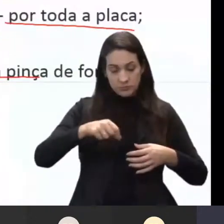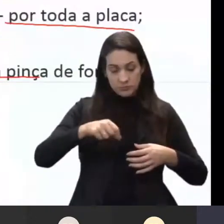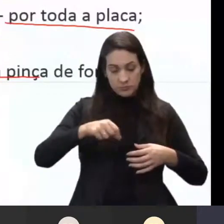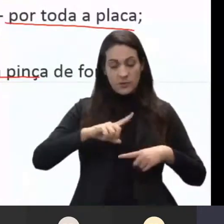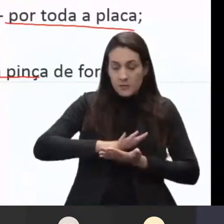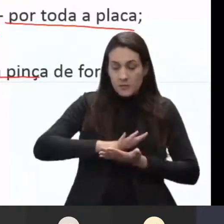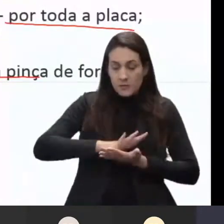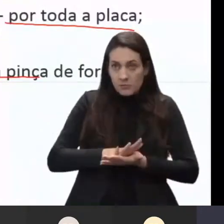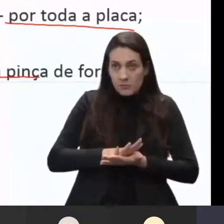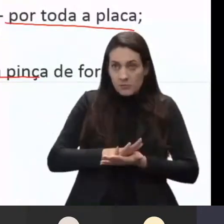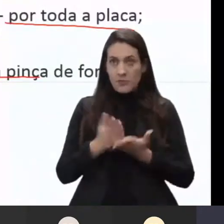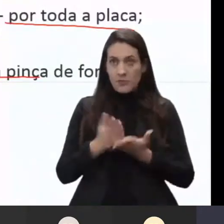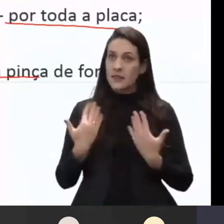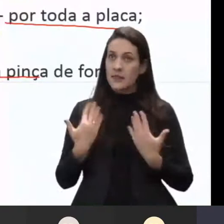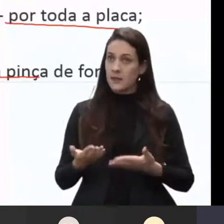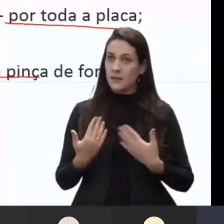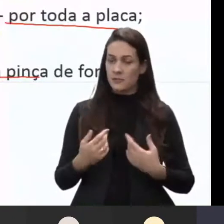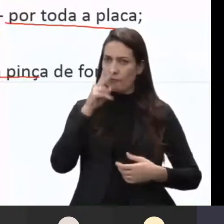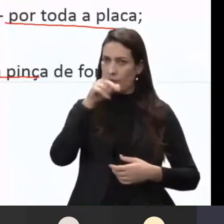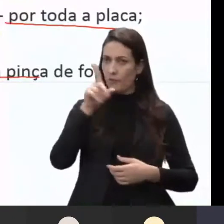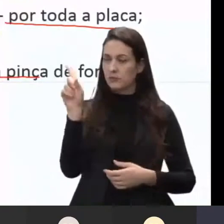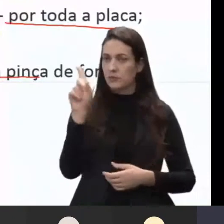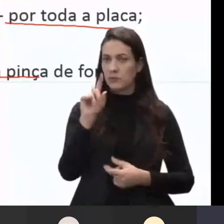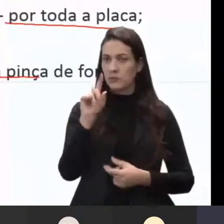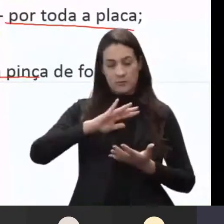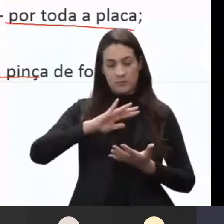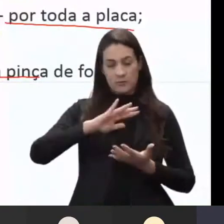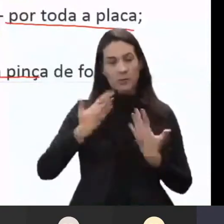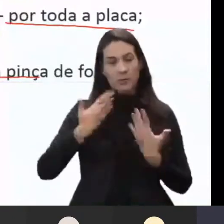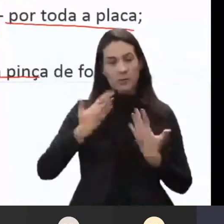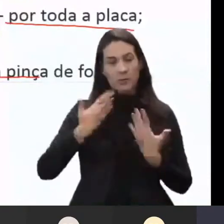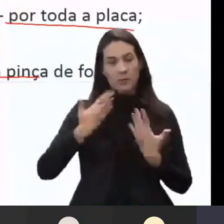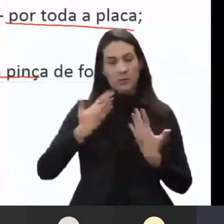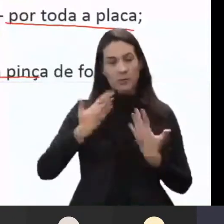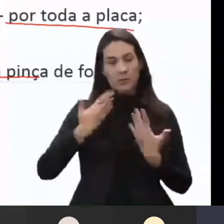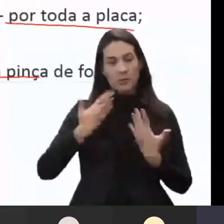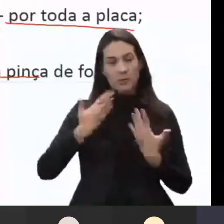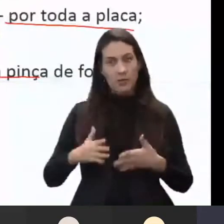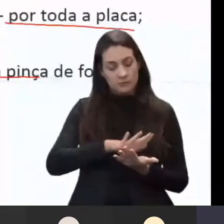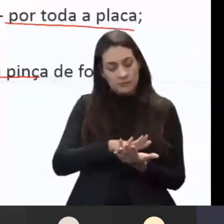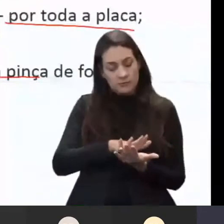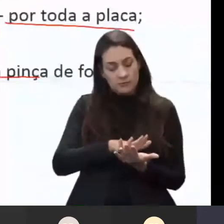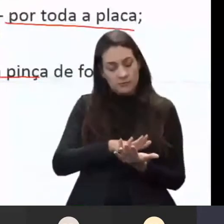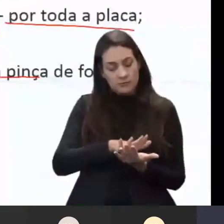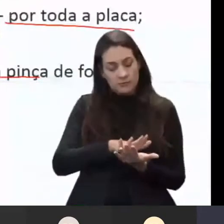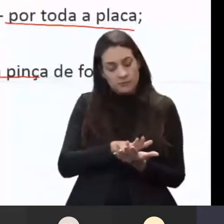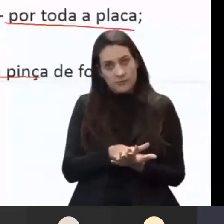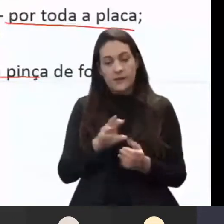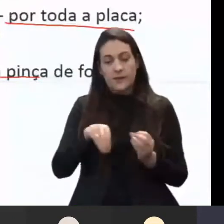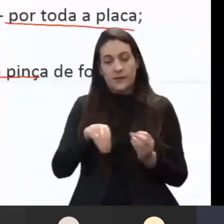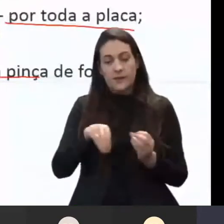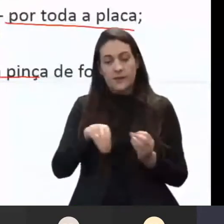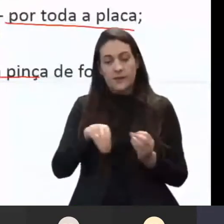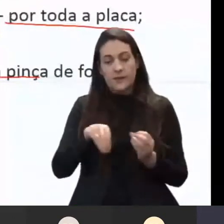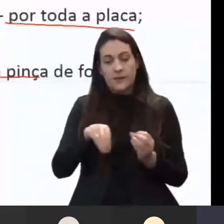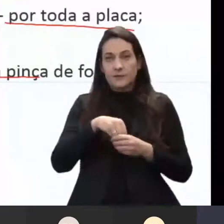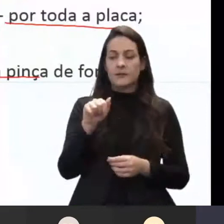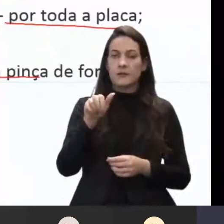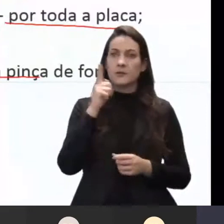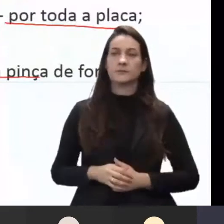outro, pressionar levemente para que ele consiga aderir na superfície do agar. E aí, depois que terminou o